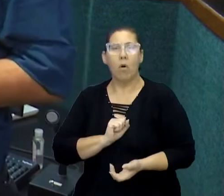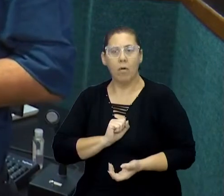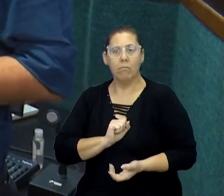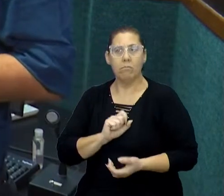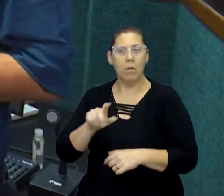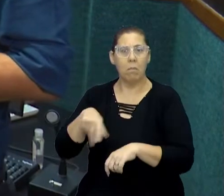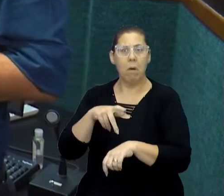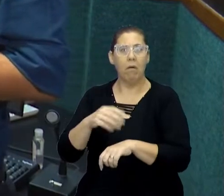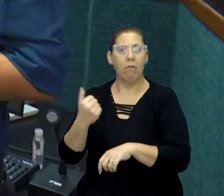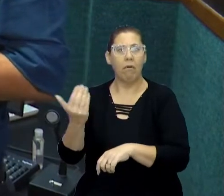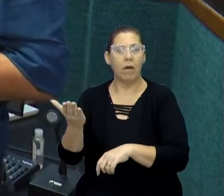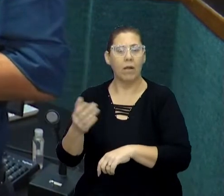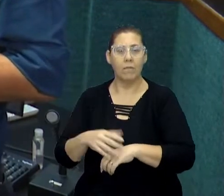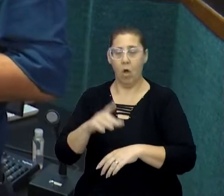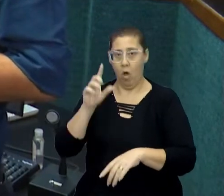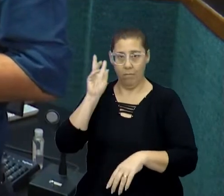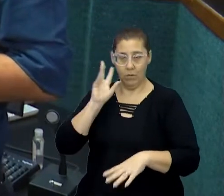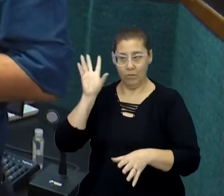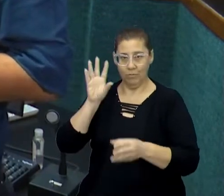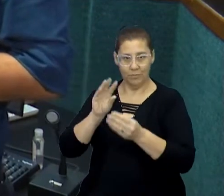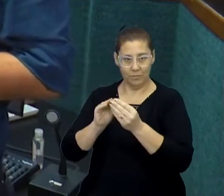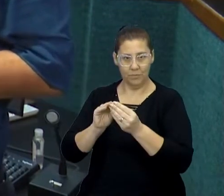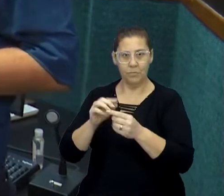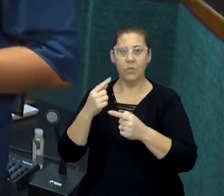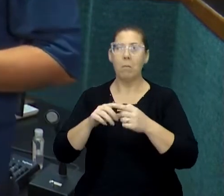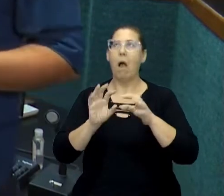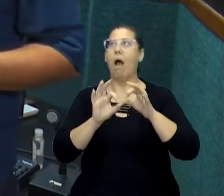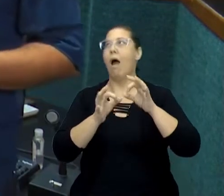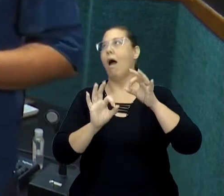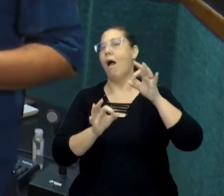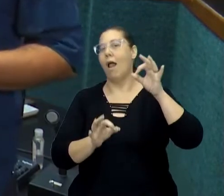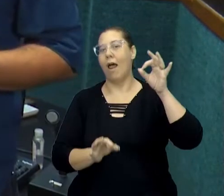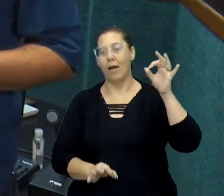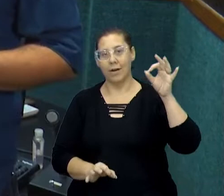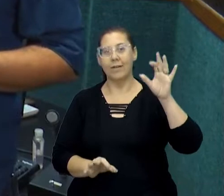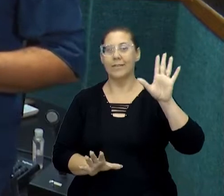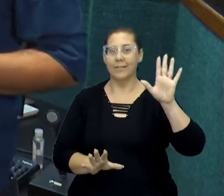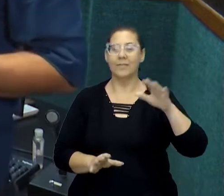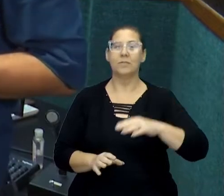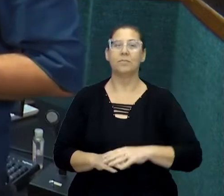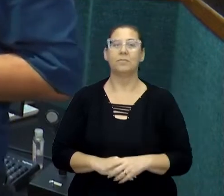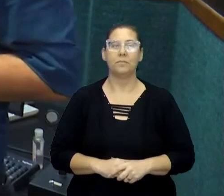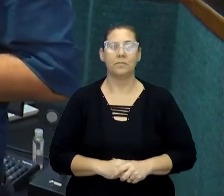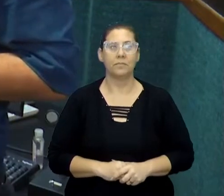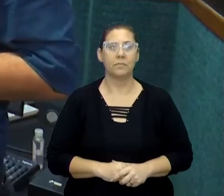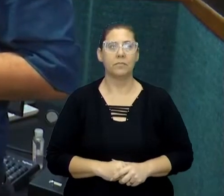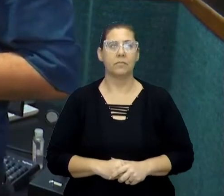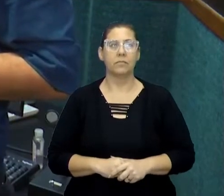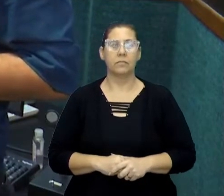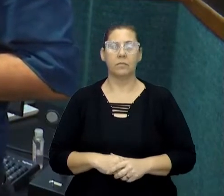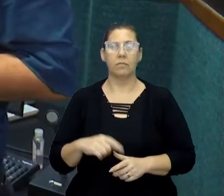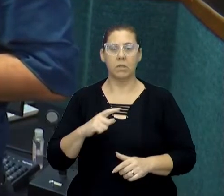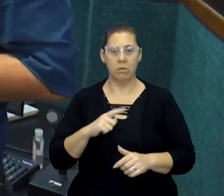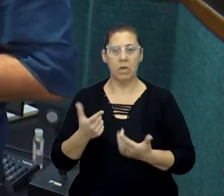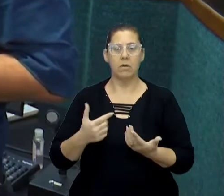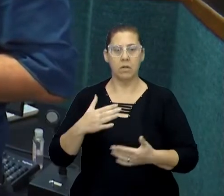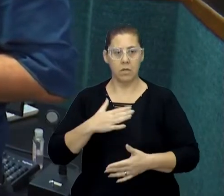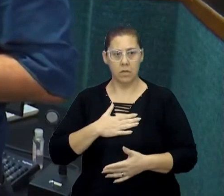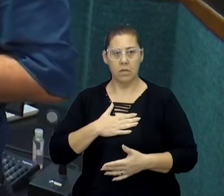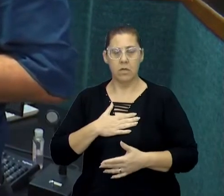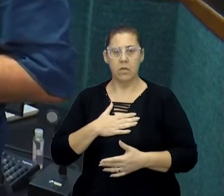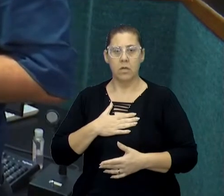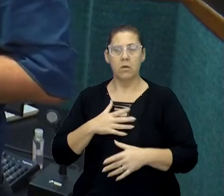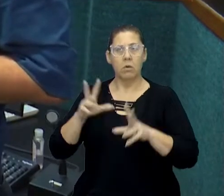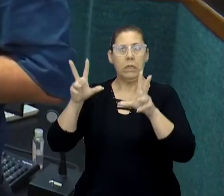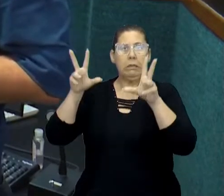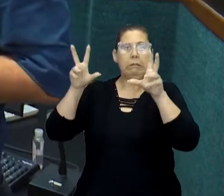Médio? Eu vou resumir a história, tá Sim. bom? Porque ela é longa e vem de algumas décadas aí de trabalho. Eu me apeguei